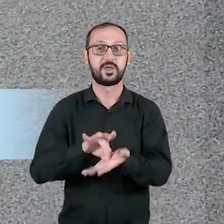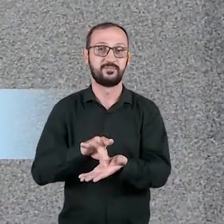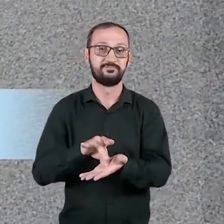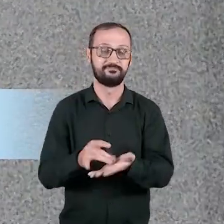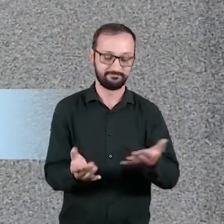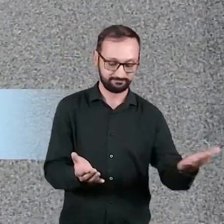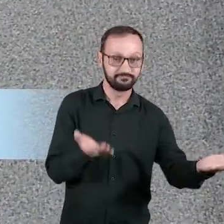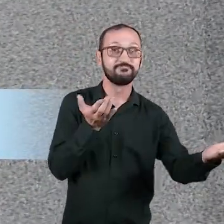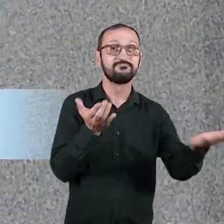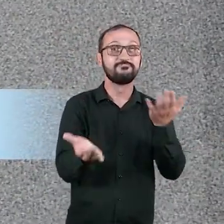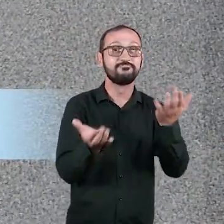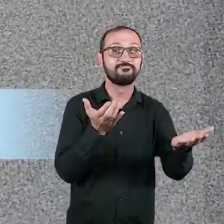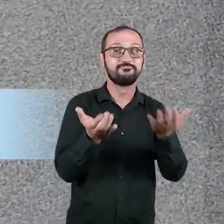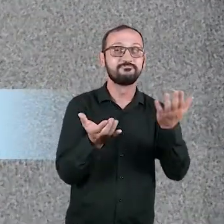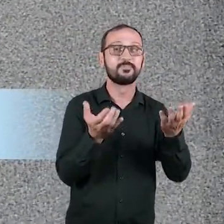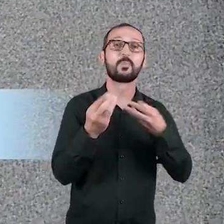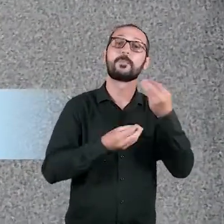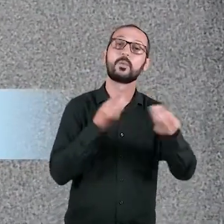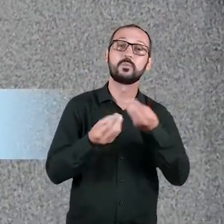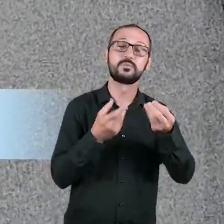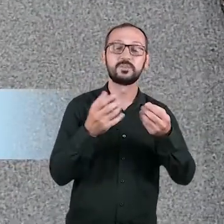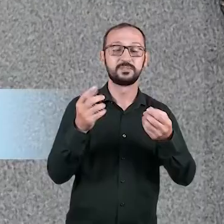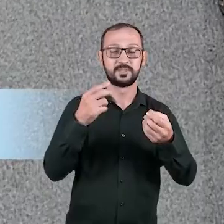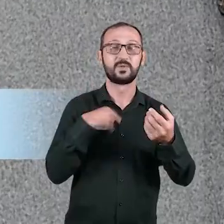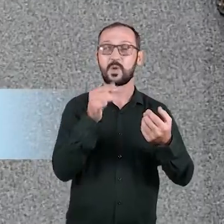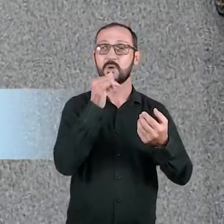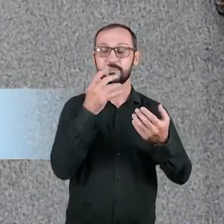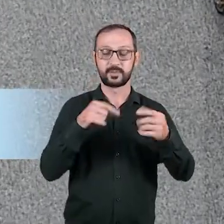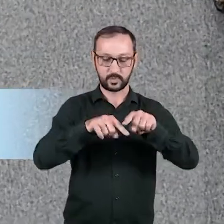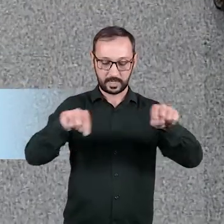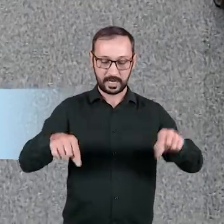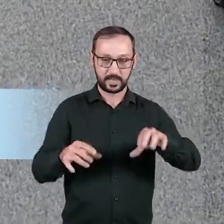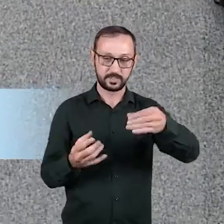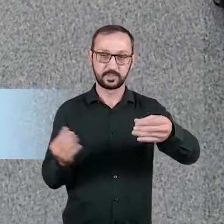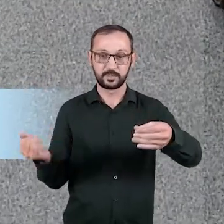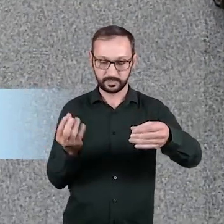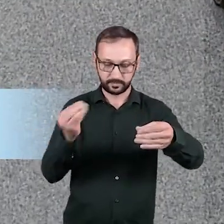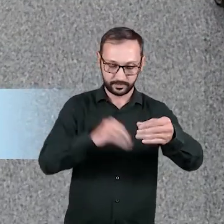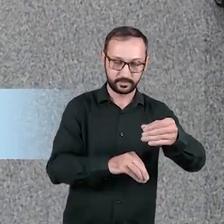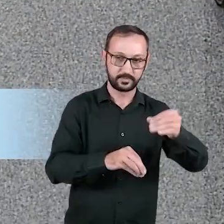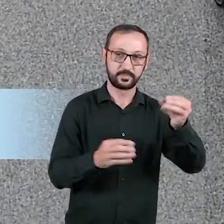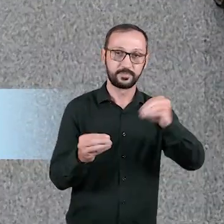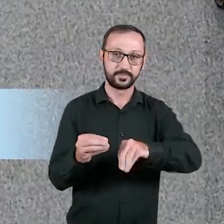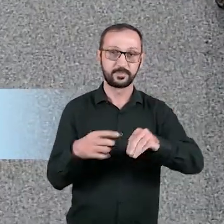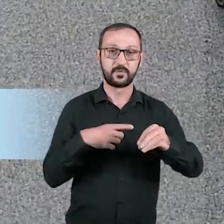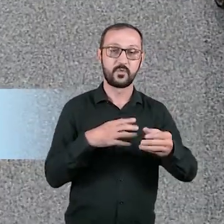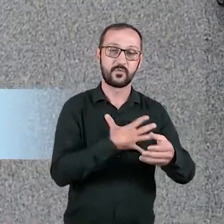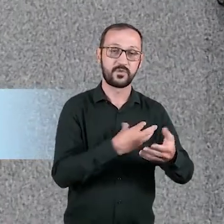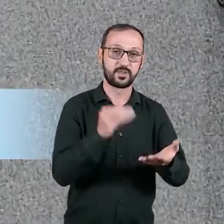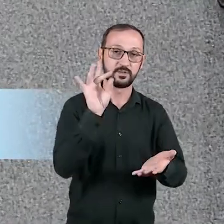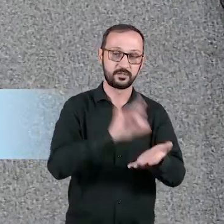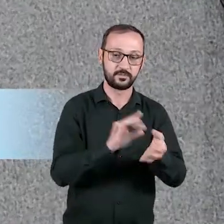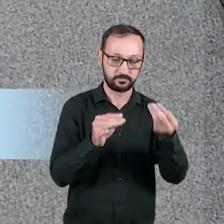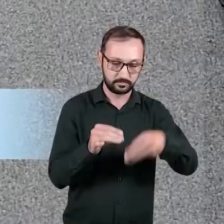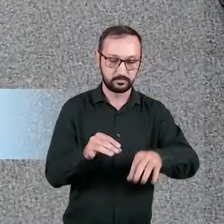vai ter que ir trabalhando, né, como se fosse na caixinha lá, que você coloca o filho real lá dentro,